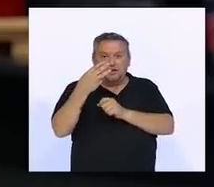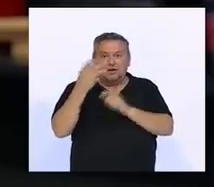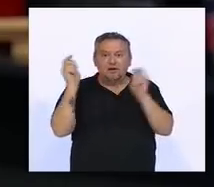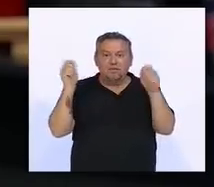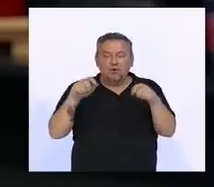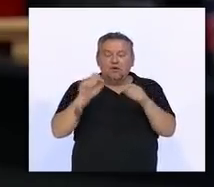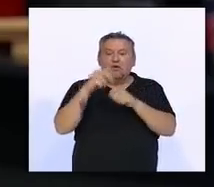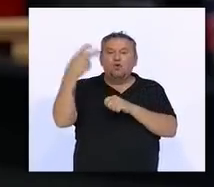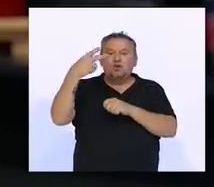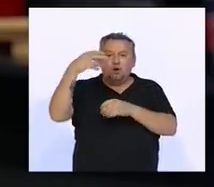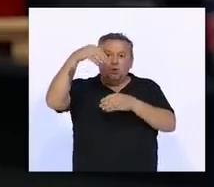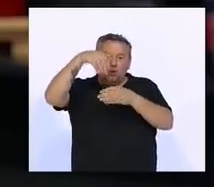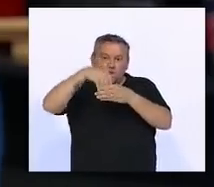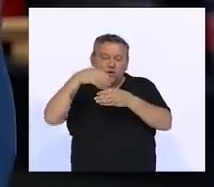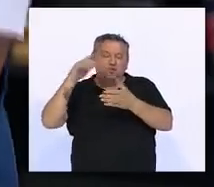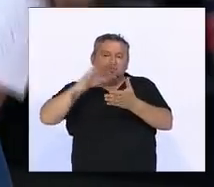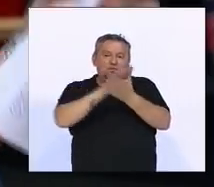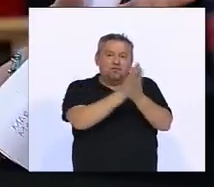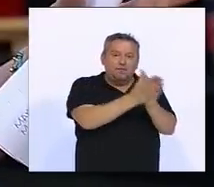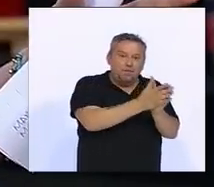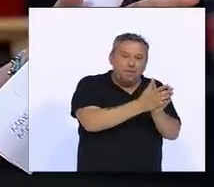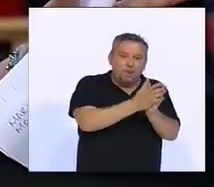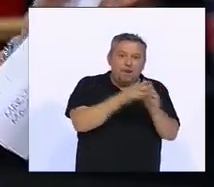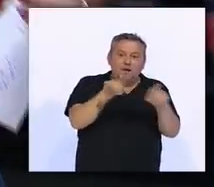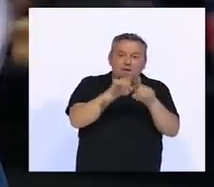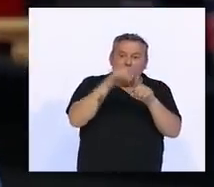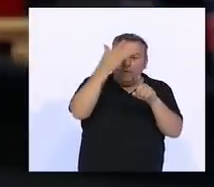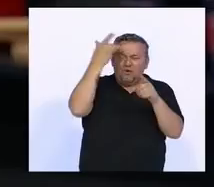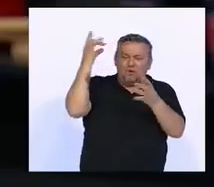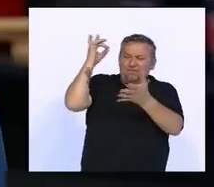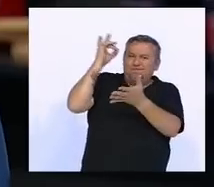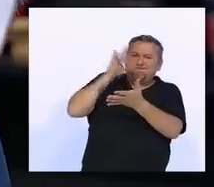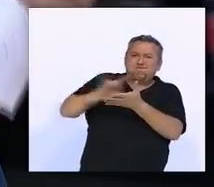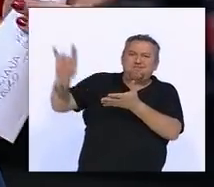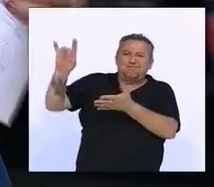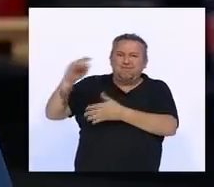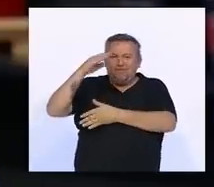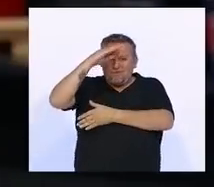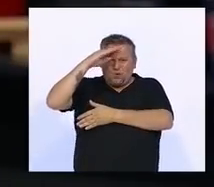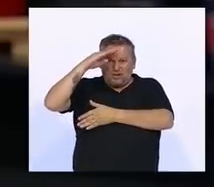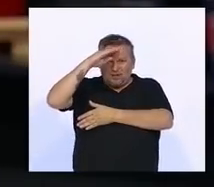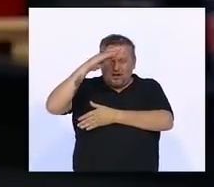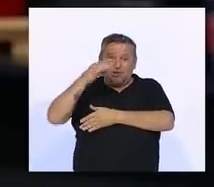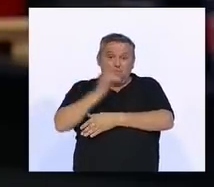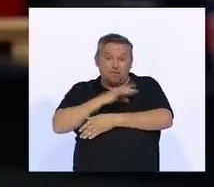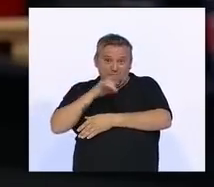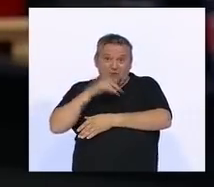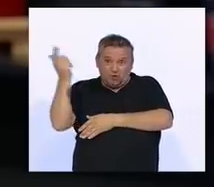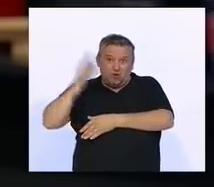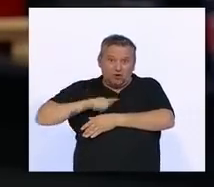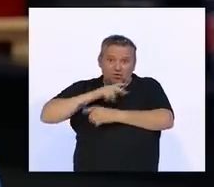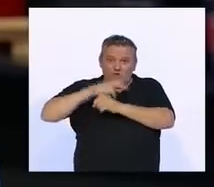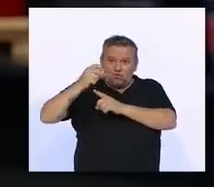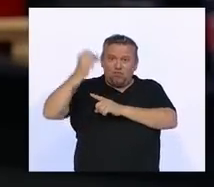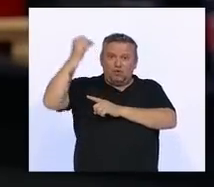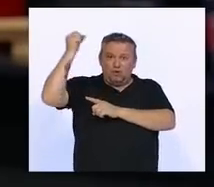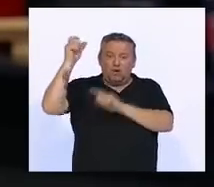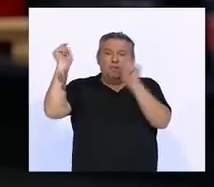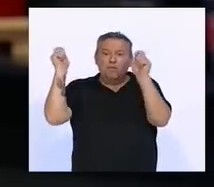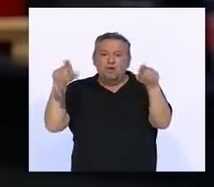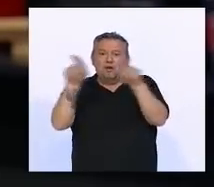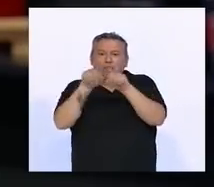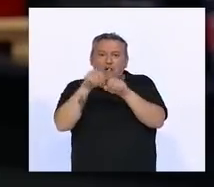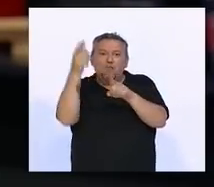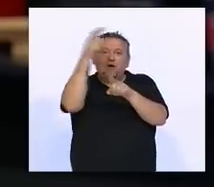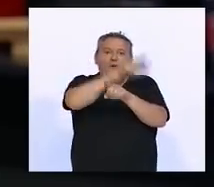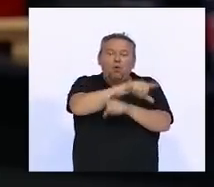segundo turno, derrotar. Aqueles que têm aversão ao Bolsonaro e medo que ele ganhe, pode, da mesma forma, recorrer a